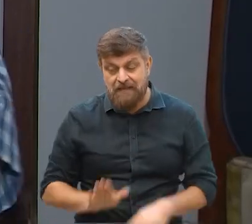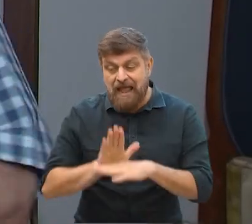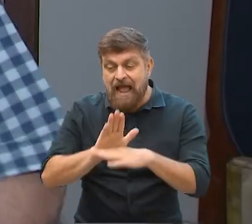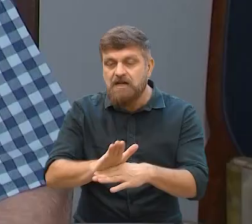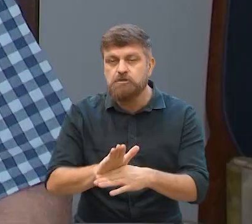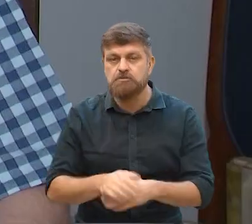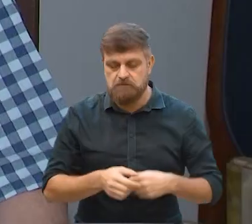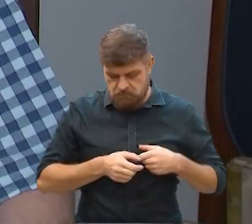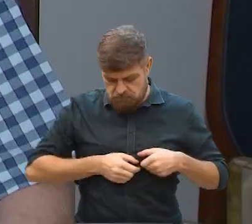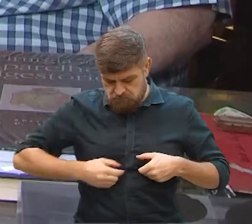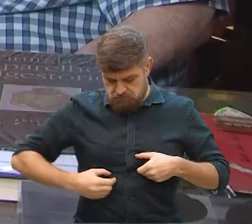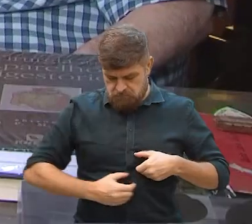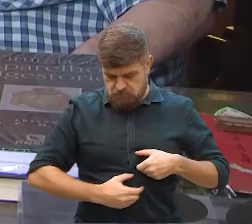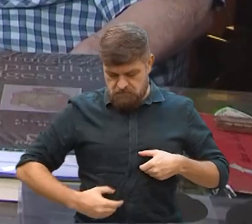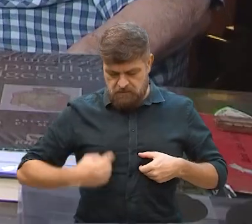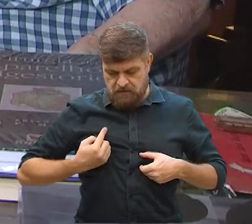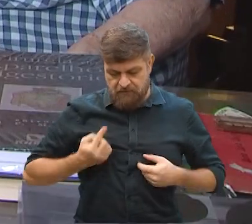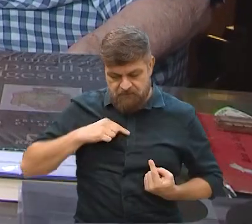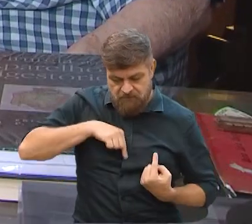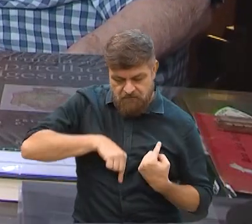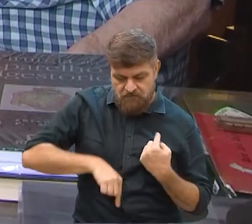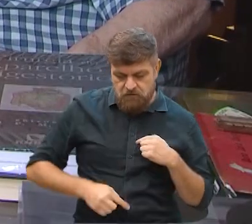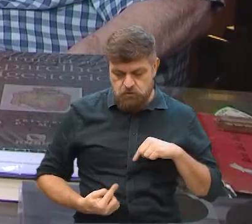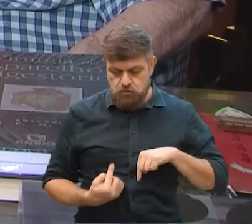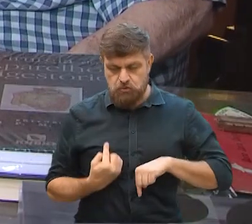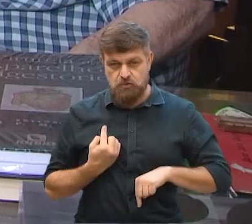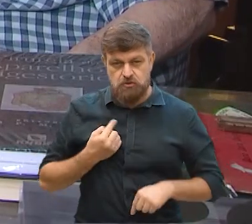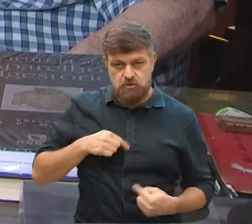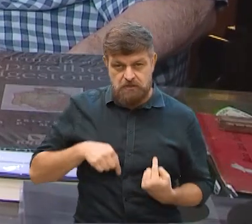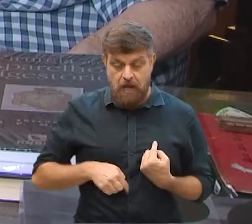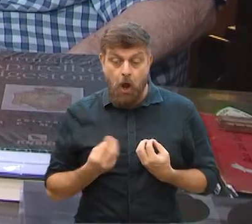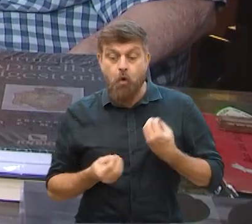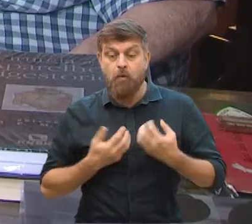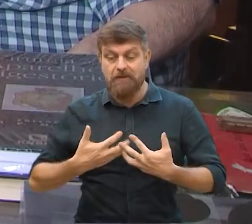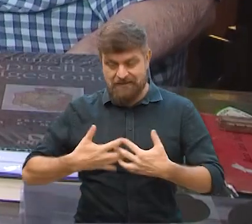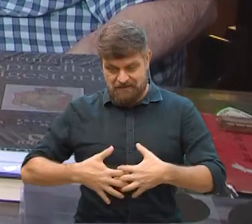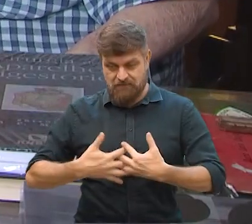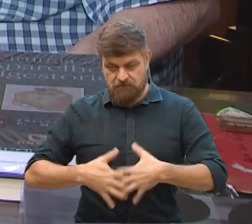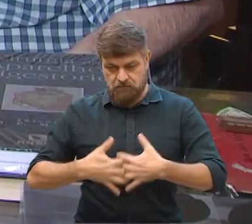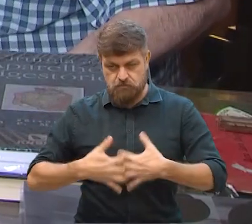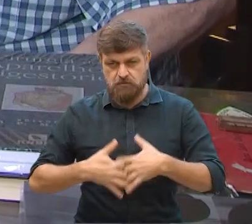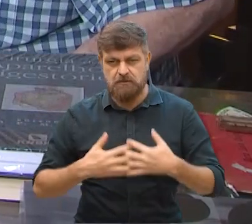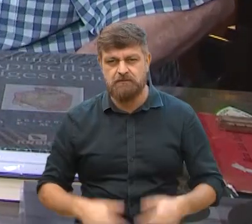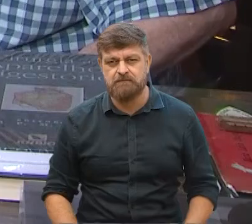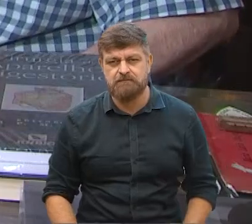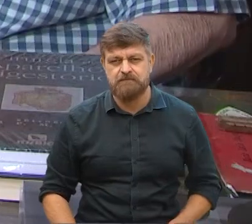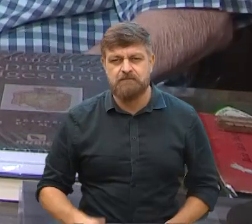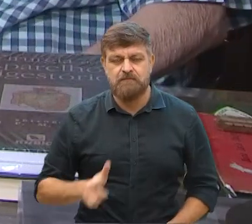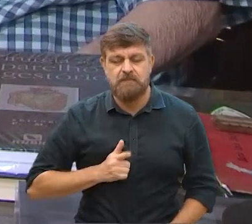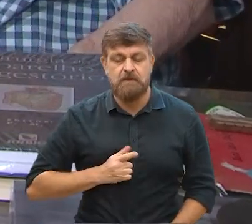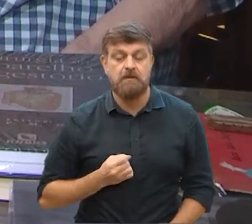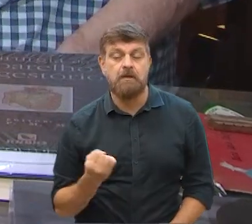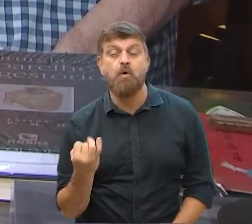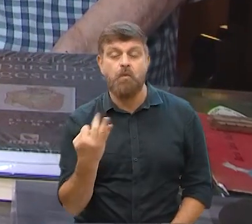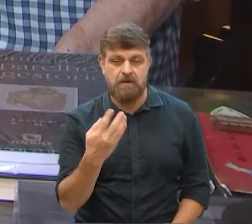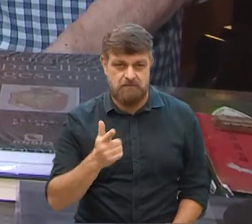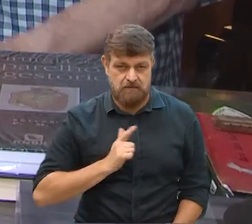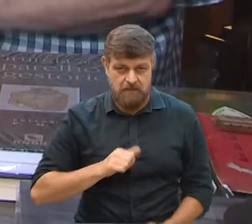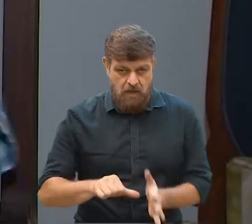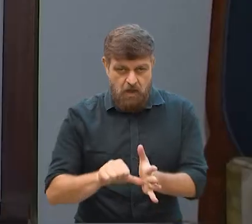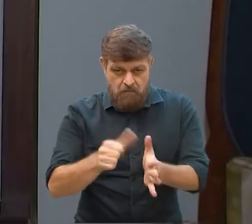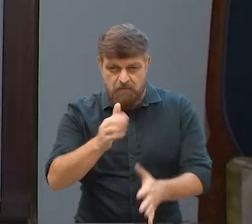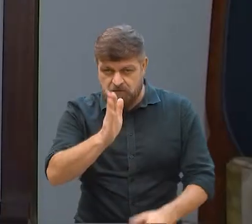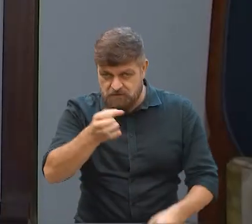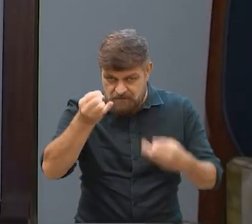digestão, né? Porque nós estamos falando na fisiologia da digestão, fisiologia é o funcionamento, para ficar bem claro. Quais são esses órgãos?